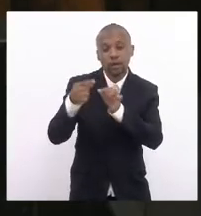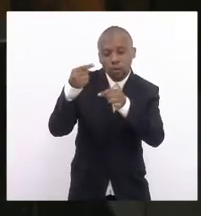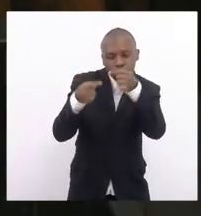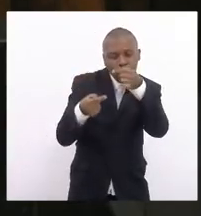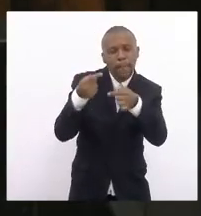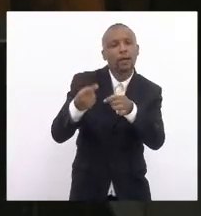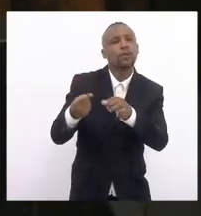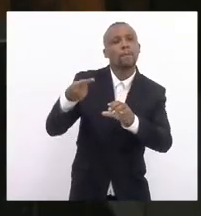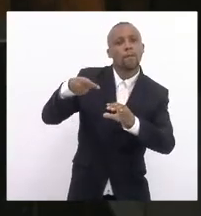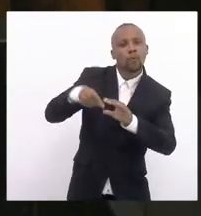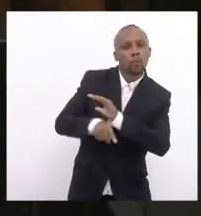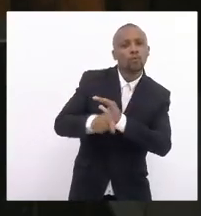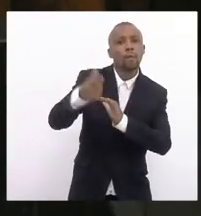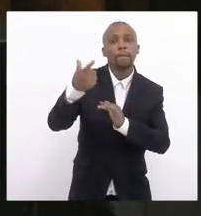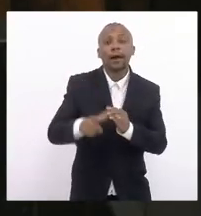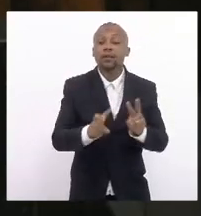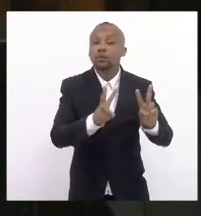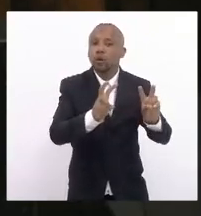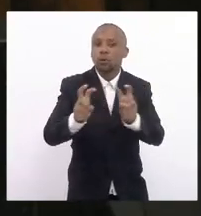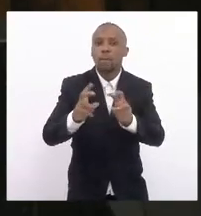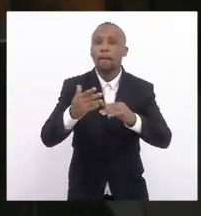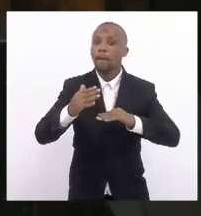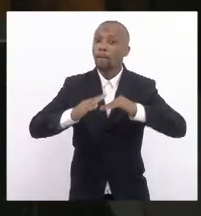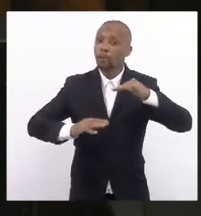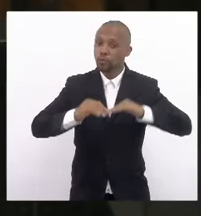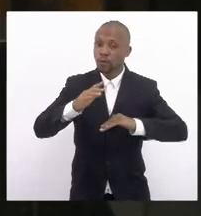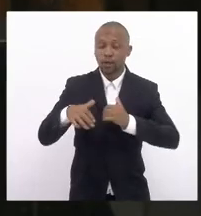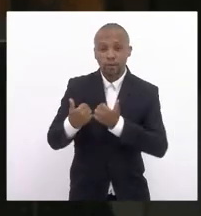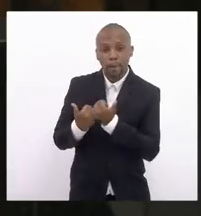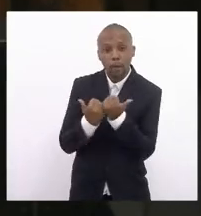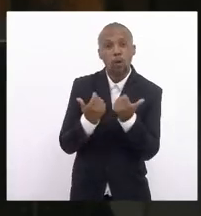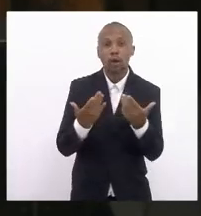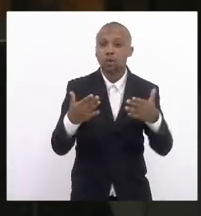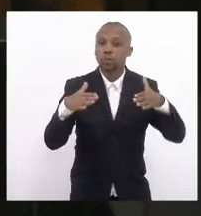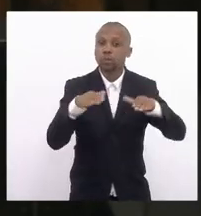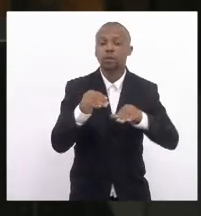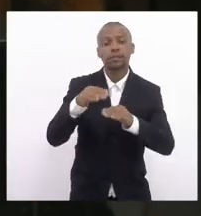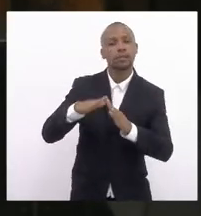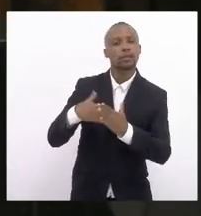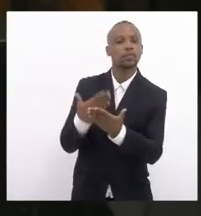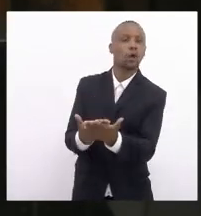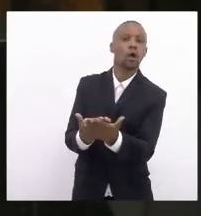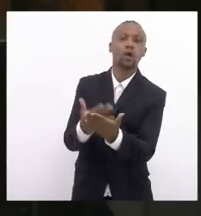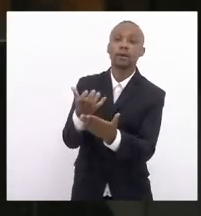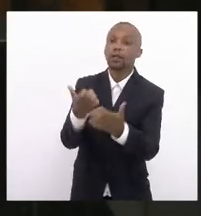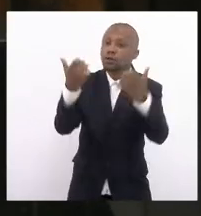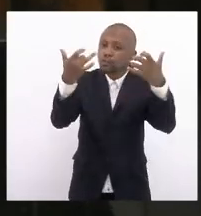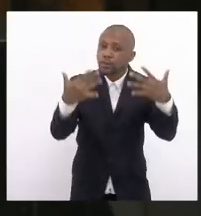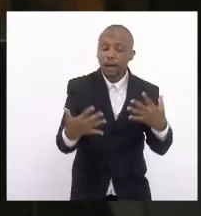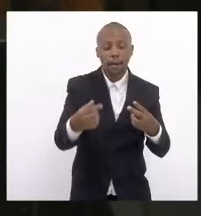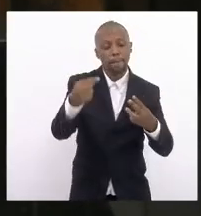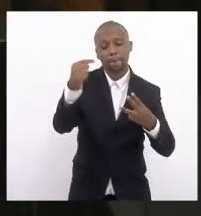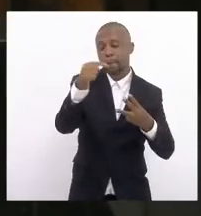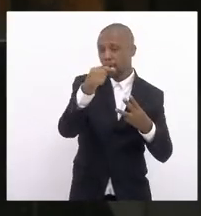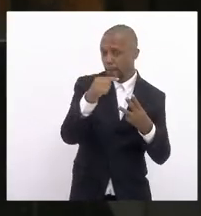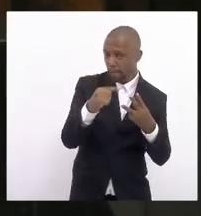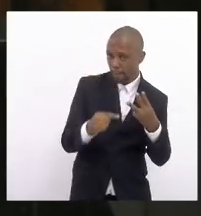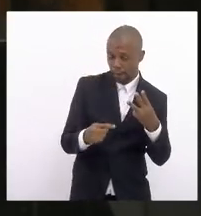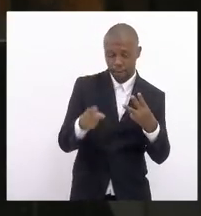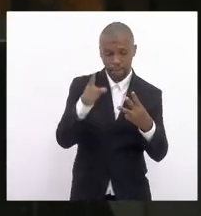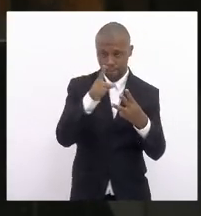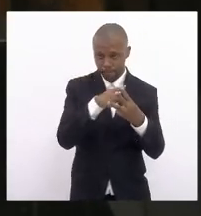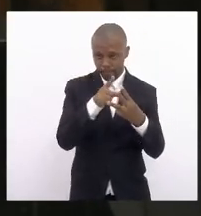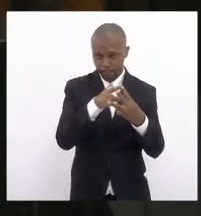debate sobre os profissionais de apoio à inclusão na escola. E eu quero definir pelo menos três deles.